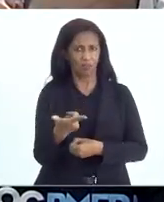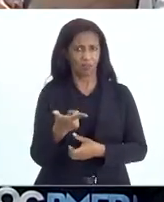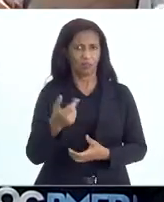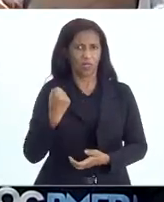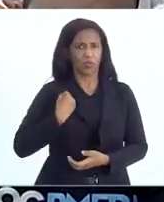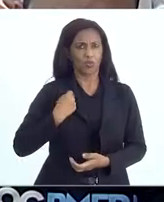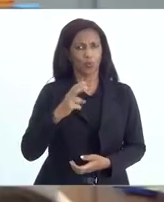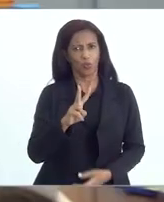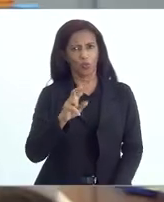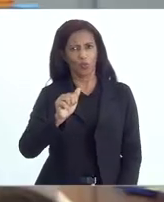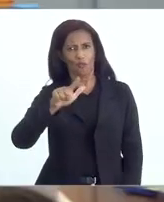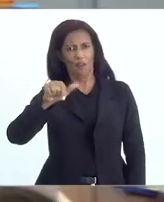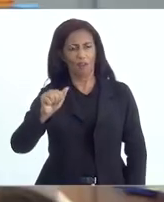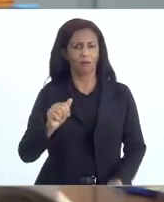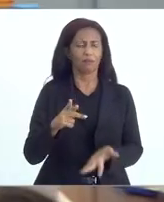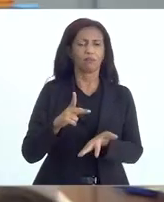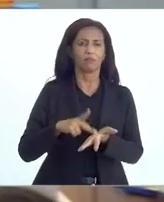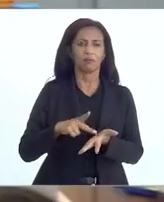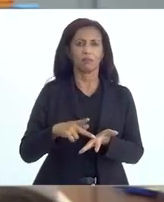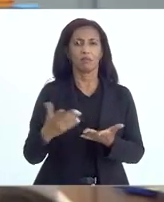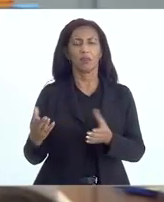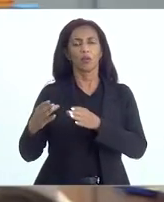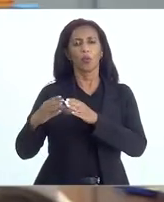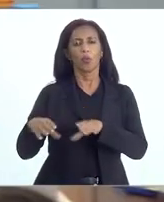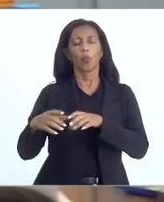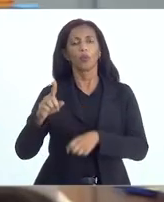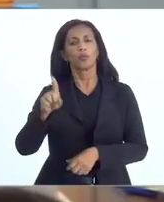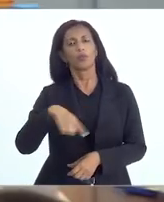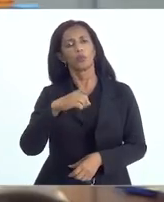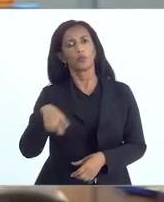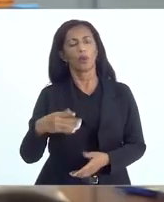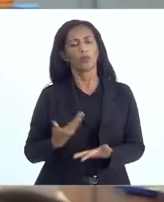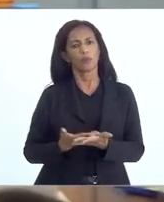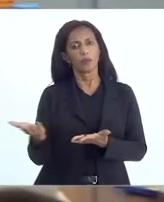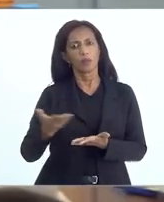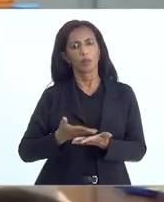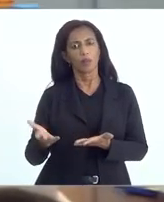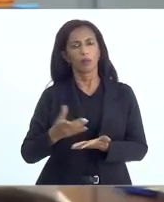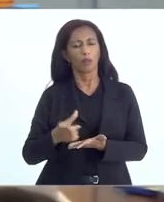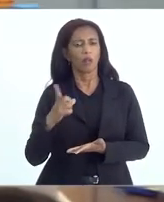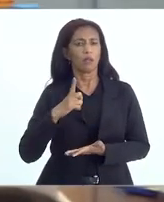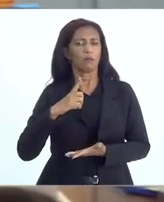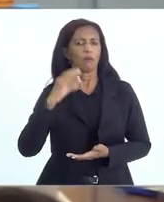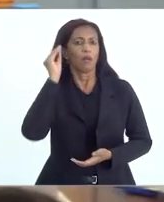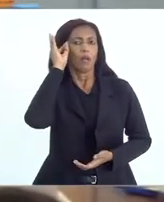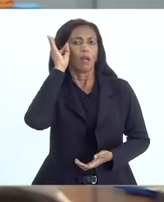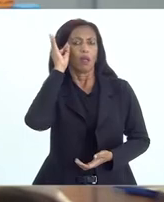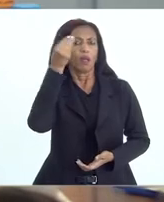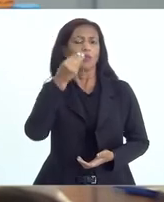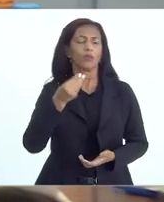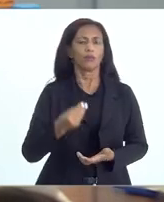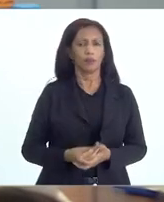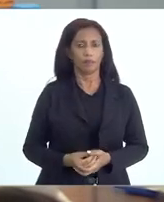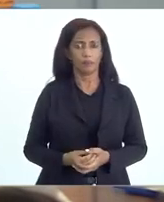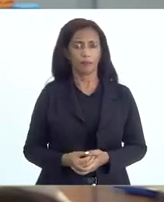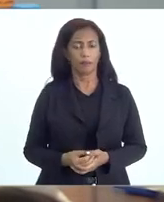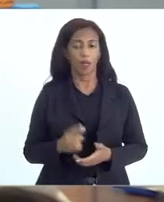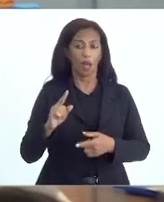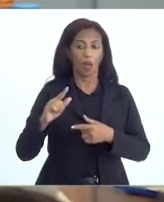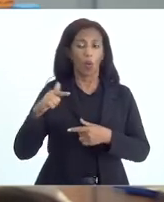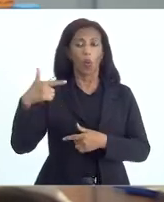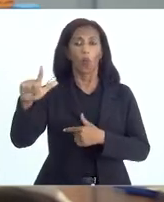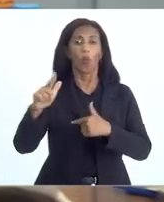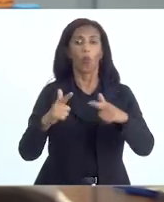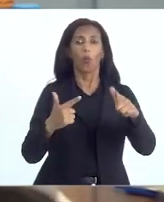28 dentro do número de vagas original uma vez o concurso suspenso a gente fazer um encaminhamento aqui que tentar resolver essas 28 vagas mas